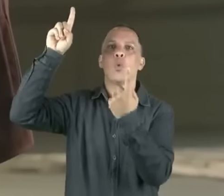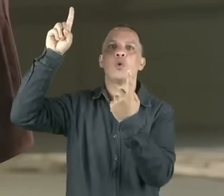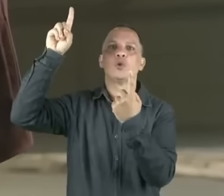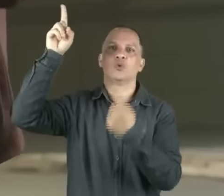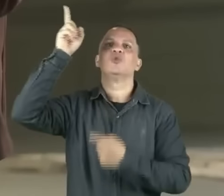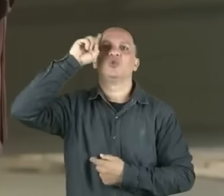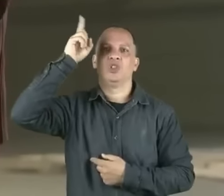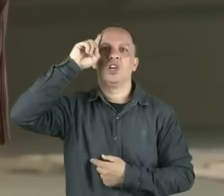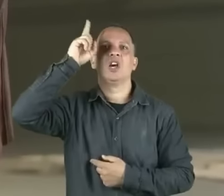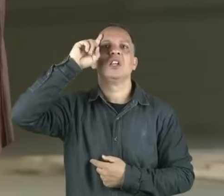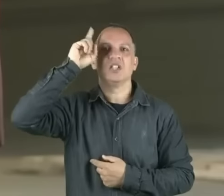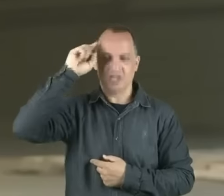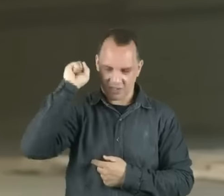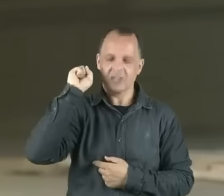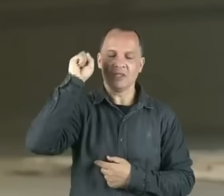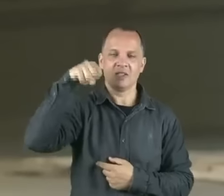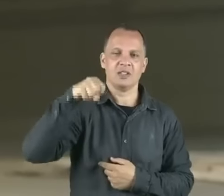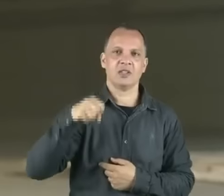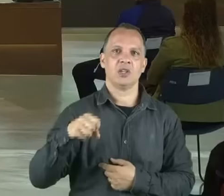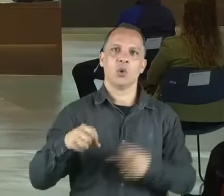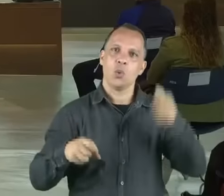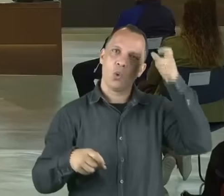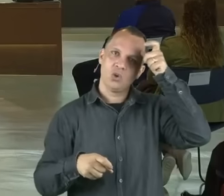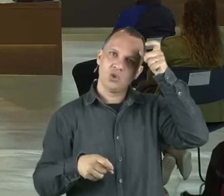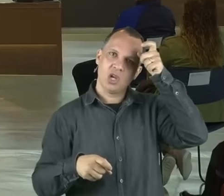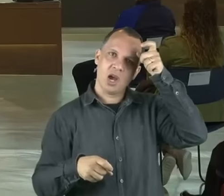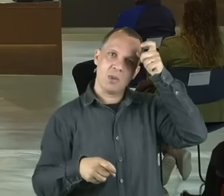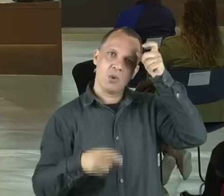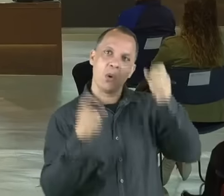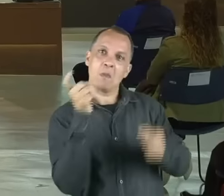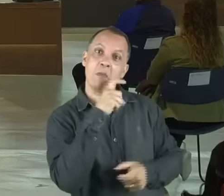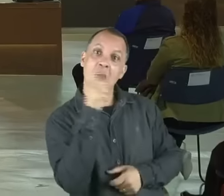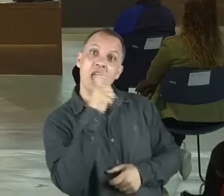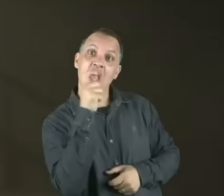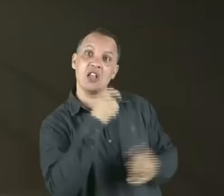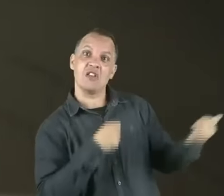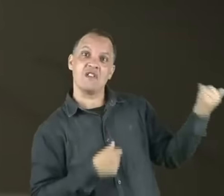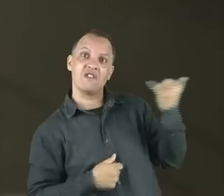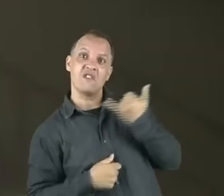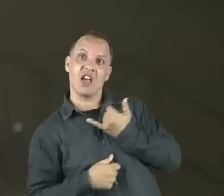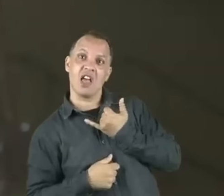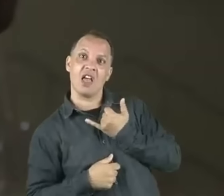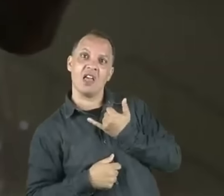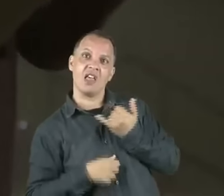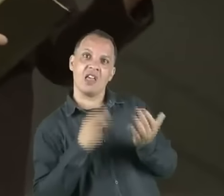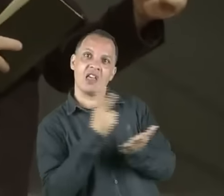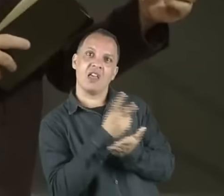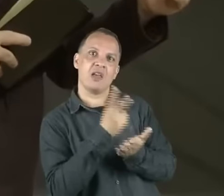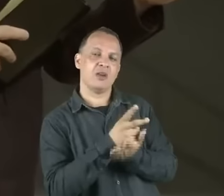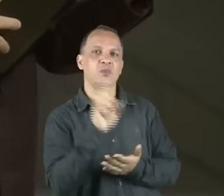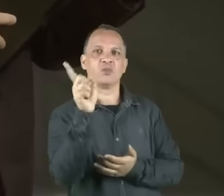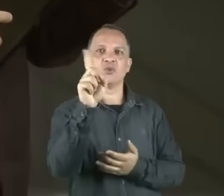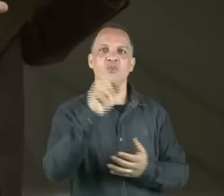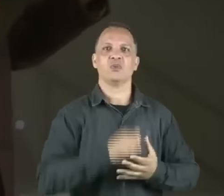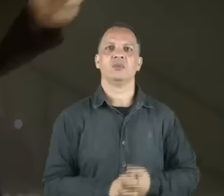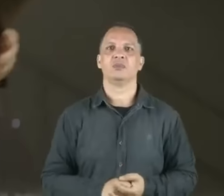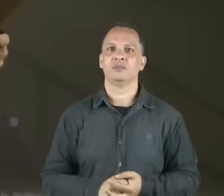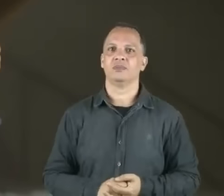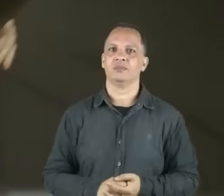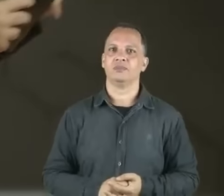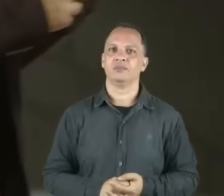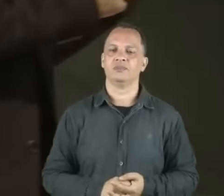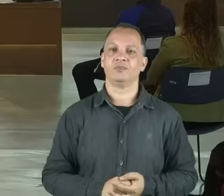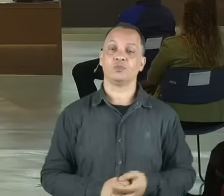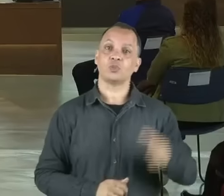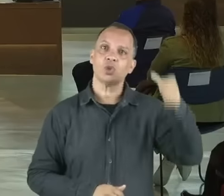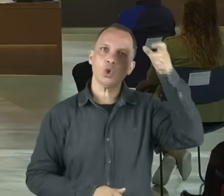e o diabo o deixou aguardando ocasião mais oportuna é como